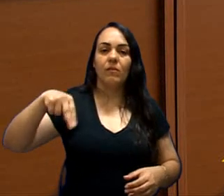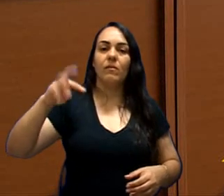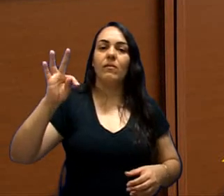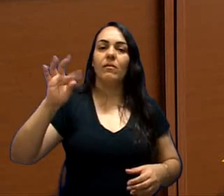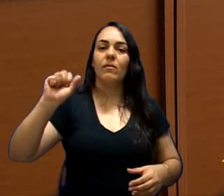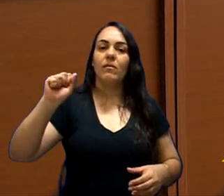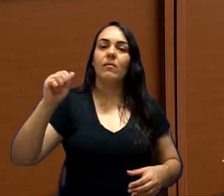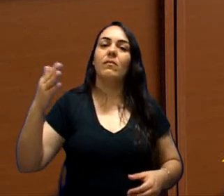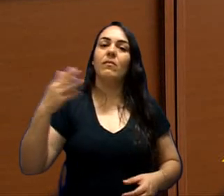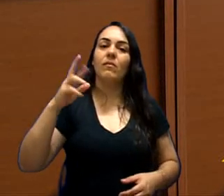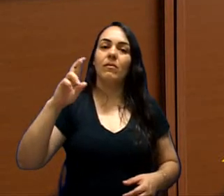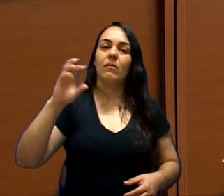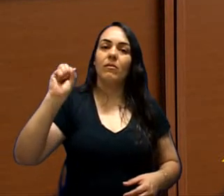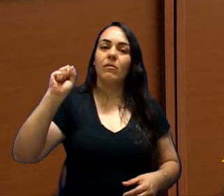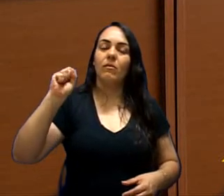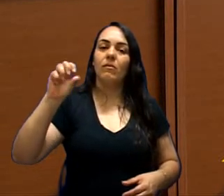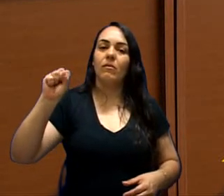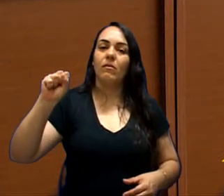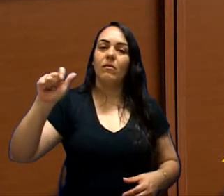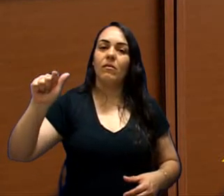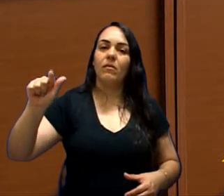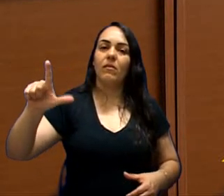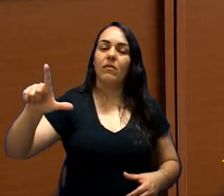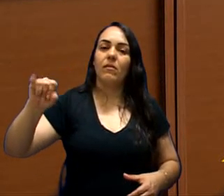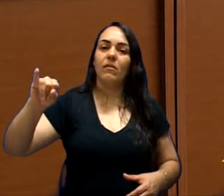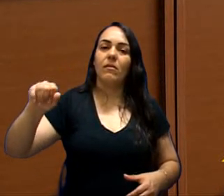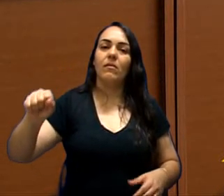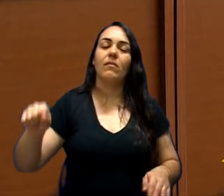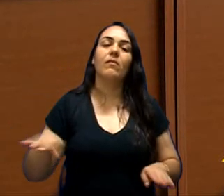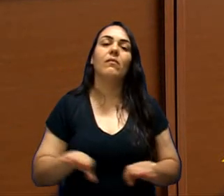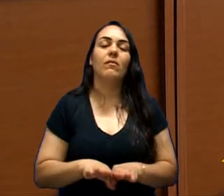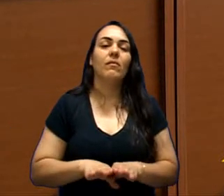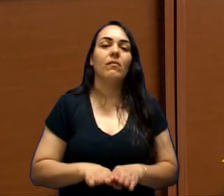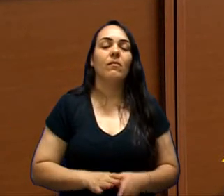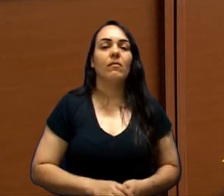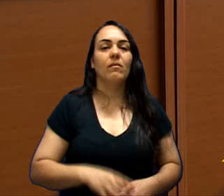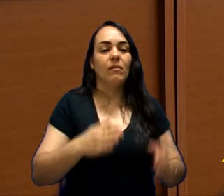Encaminhamento. Voto sim.